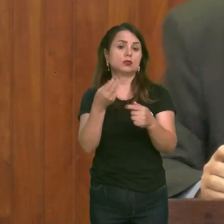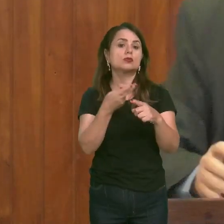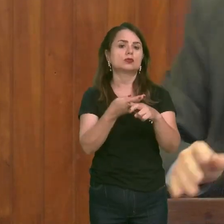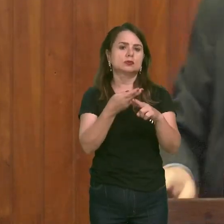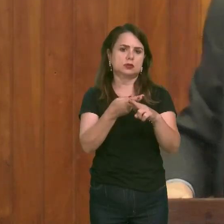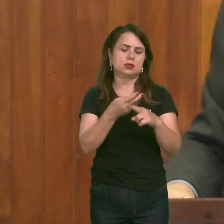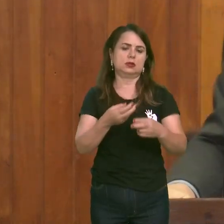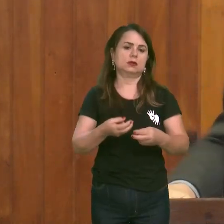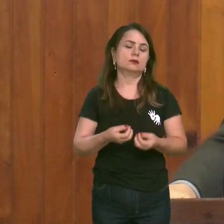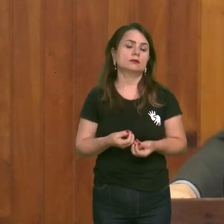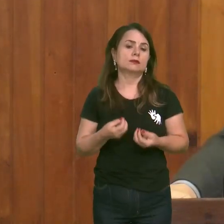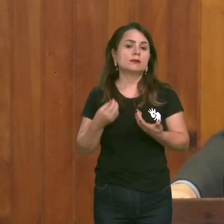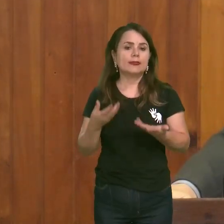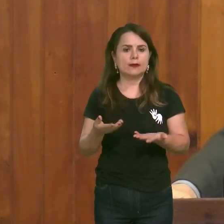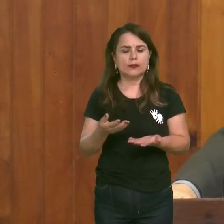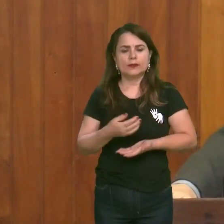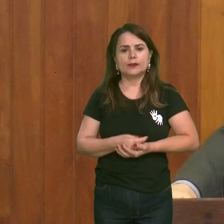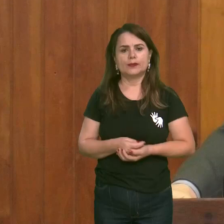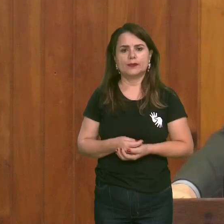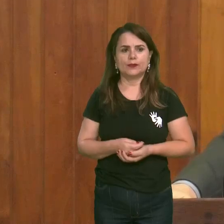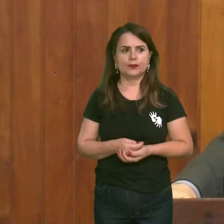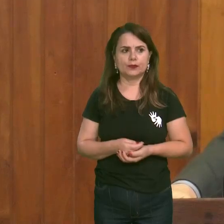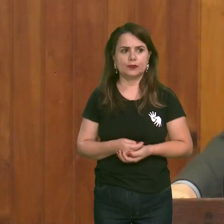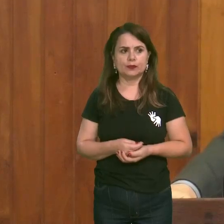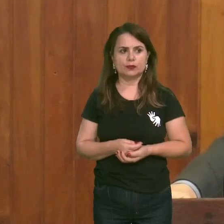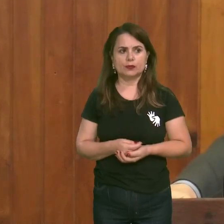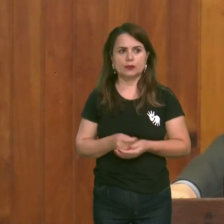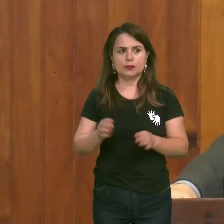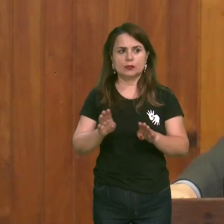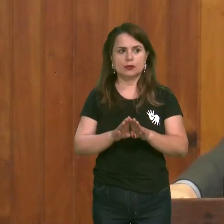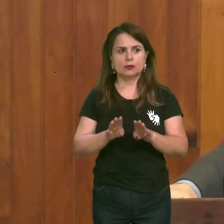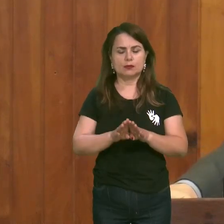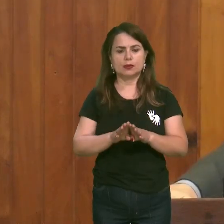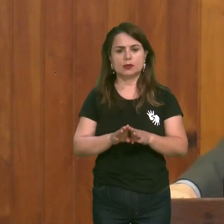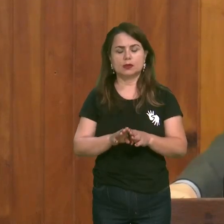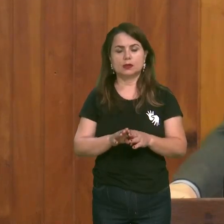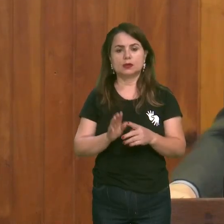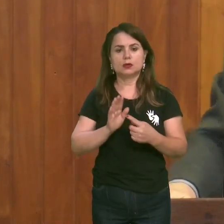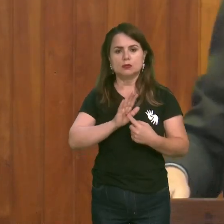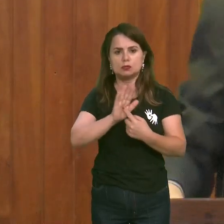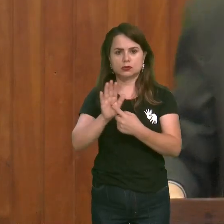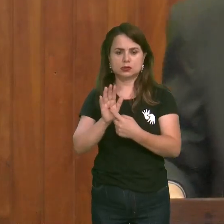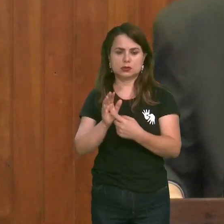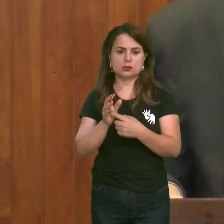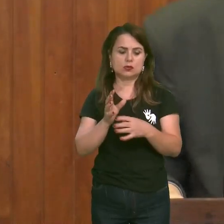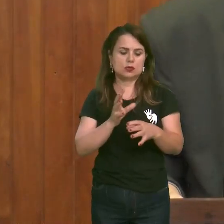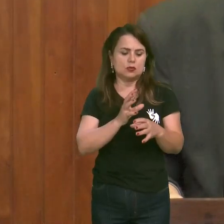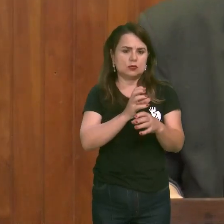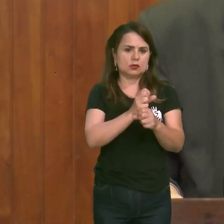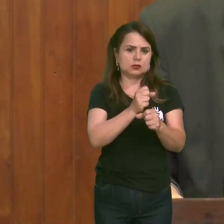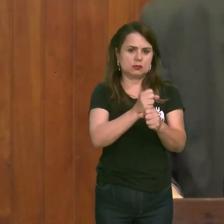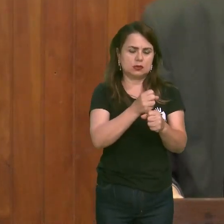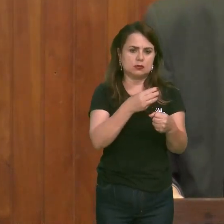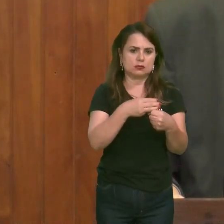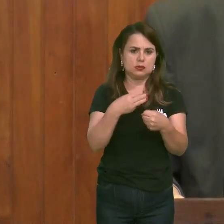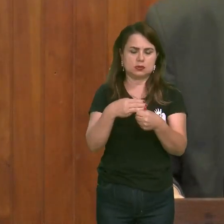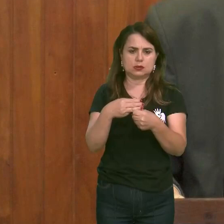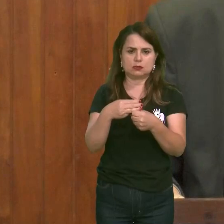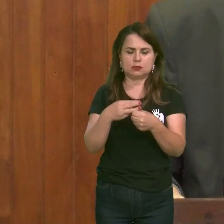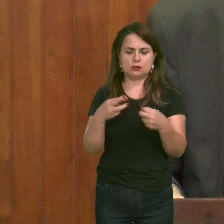dessa forma o senhor colocando aqui as diferenças entre o orçamento do município